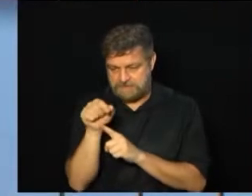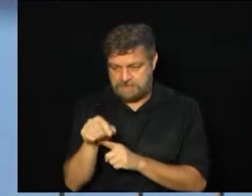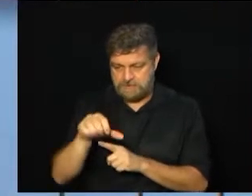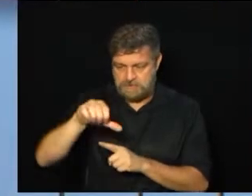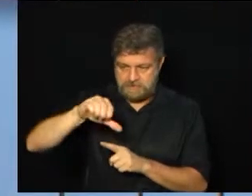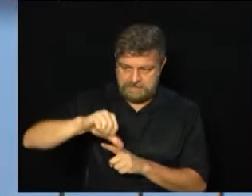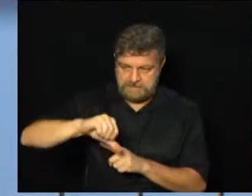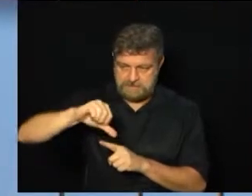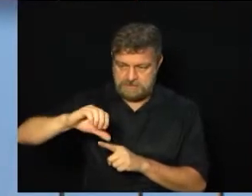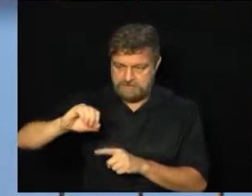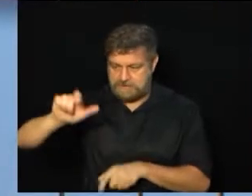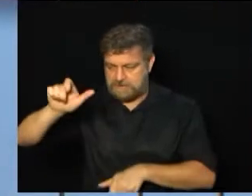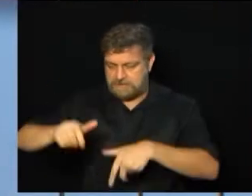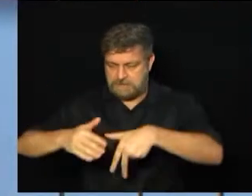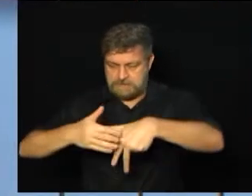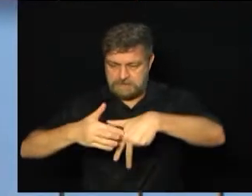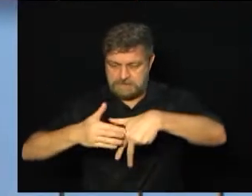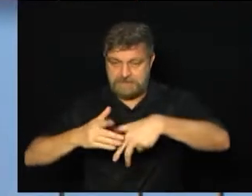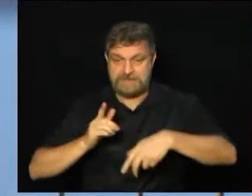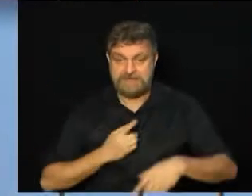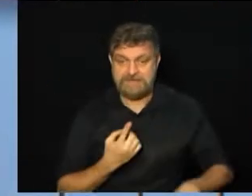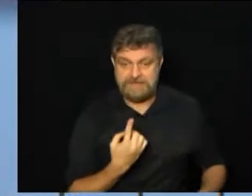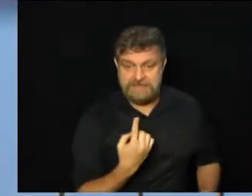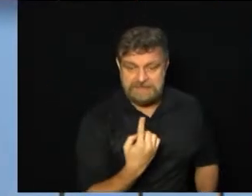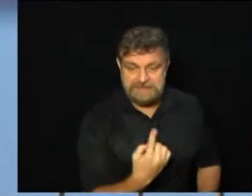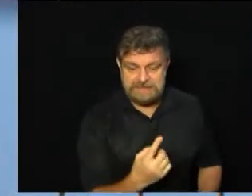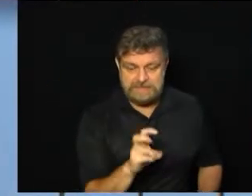4.406.990 casos da doença, com